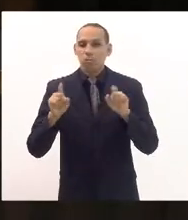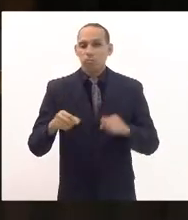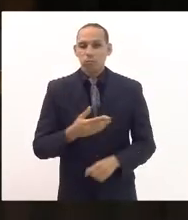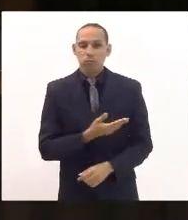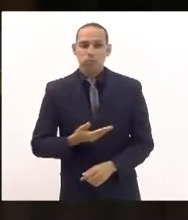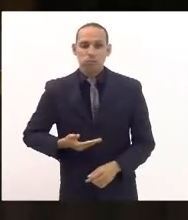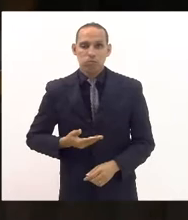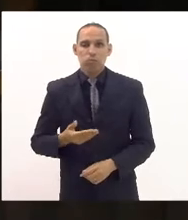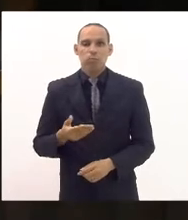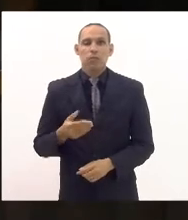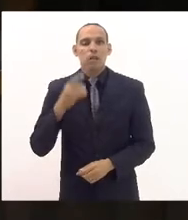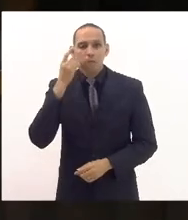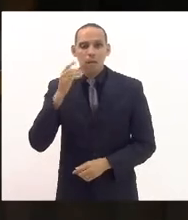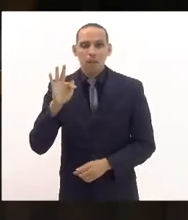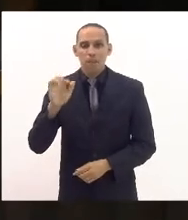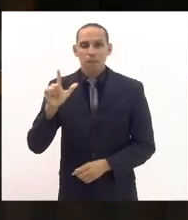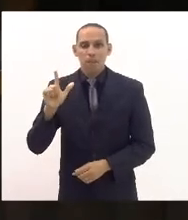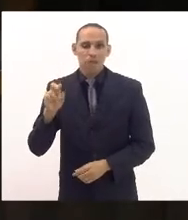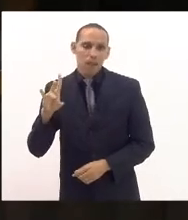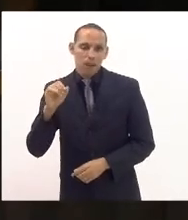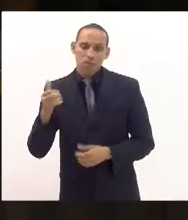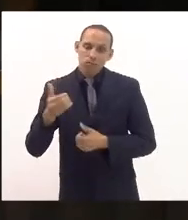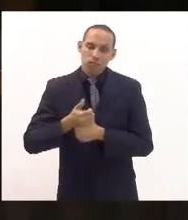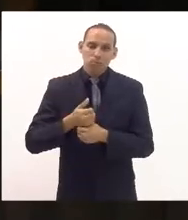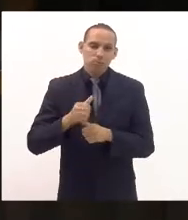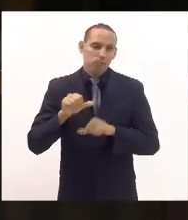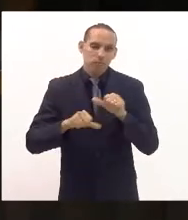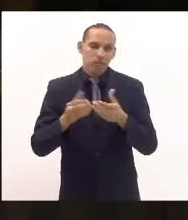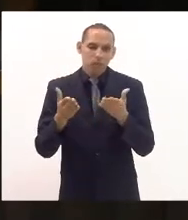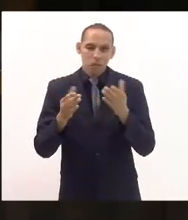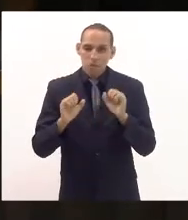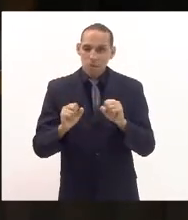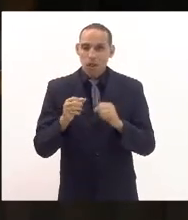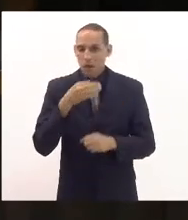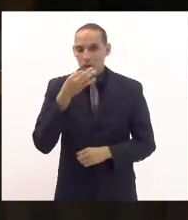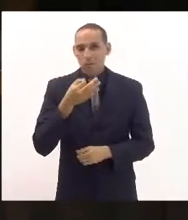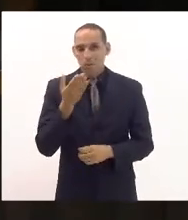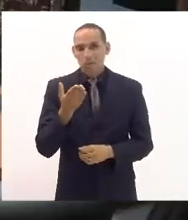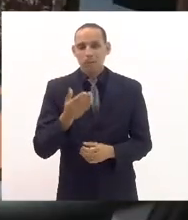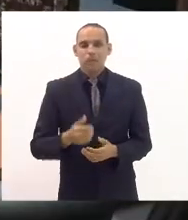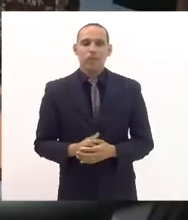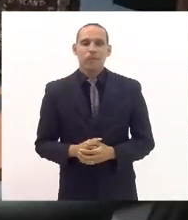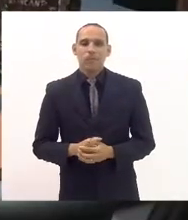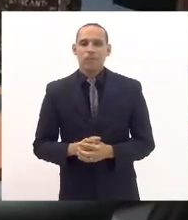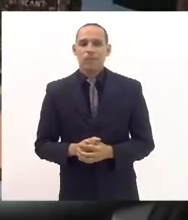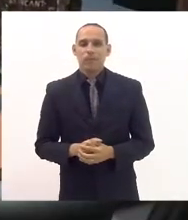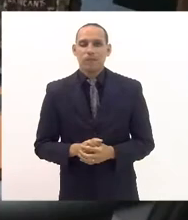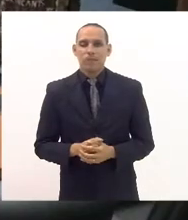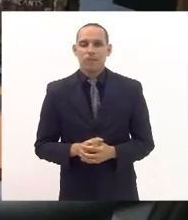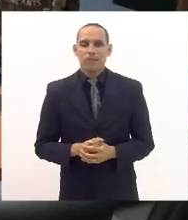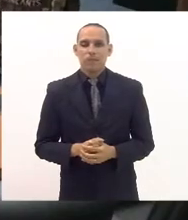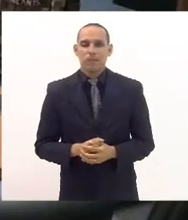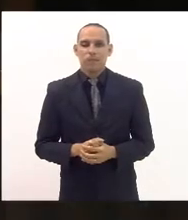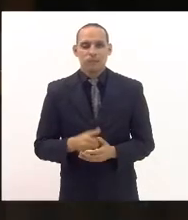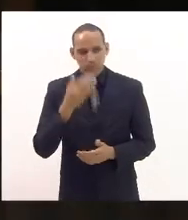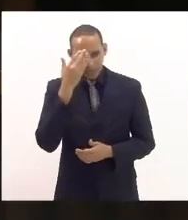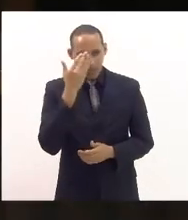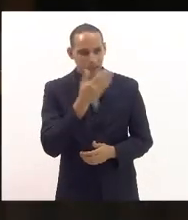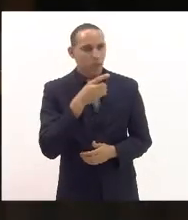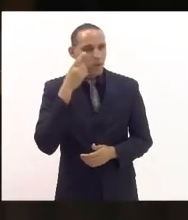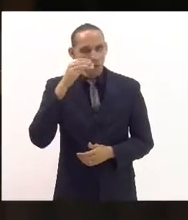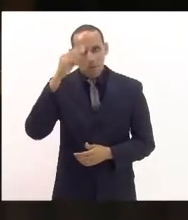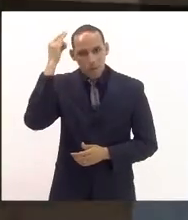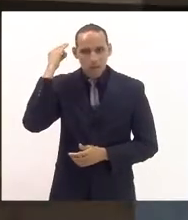ele tá do Flávio serafini já ver o substituto vossa excelência poderá emitir parecer e agradeceu o deputado